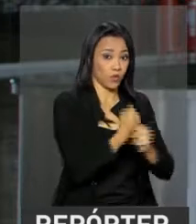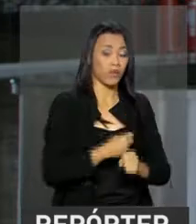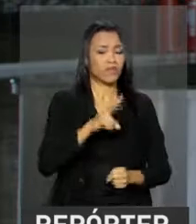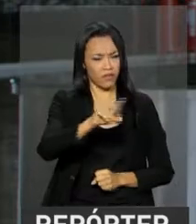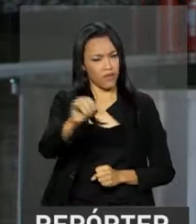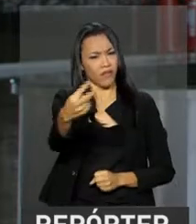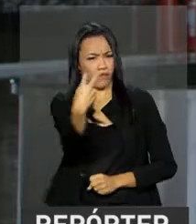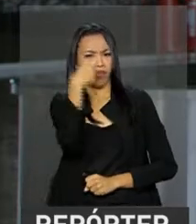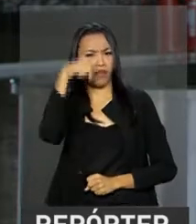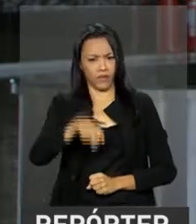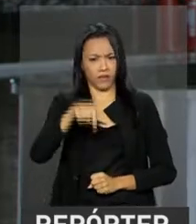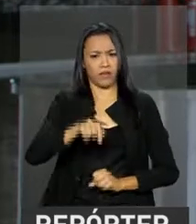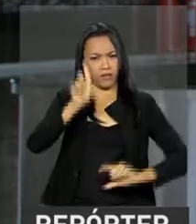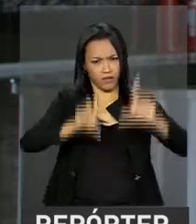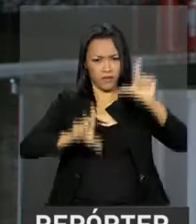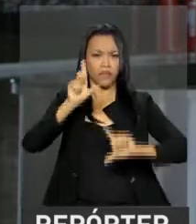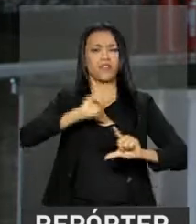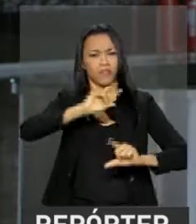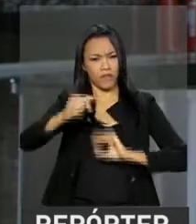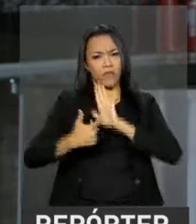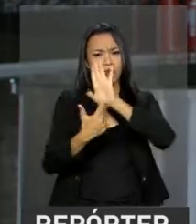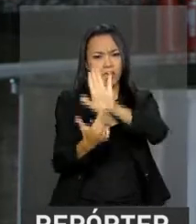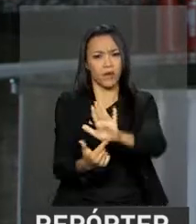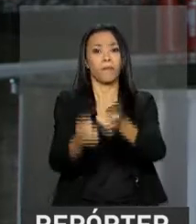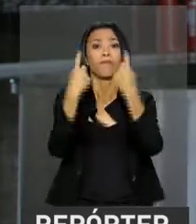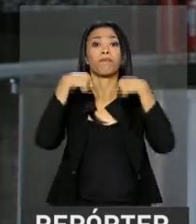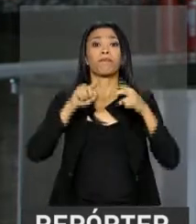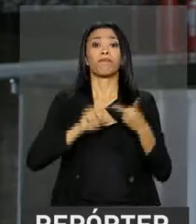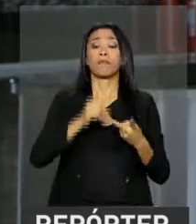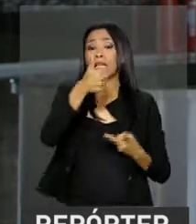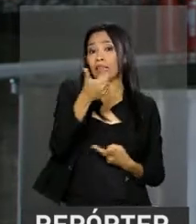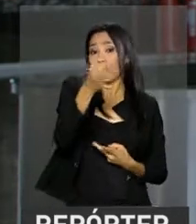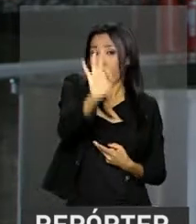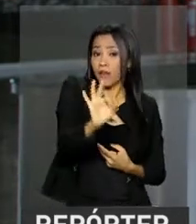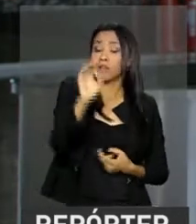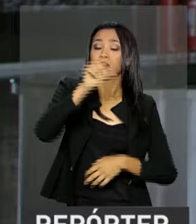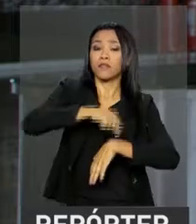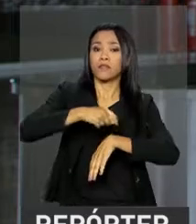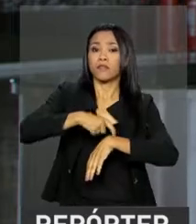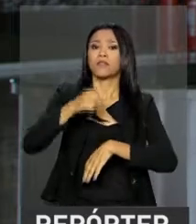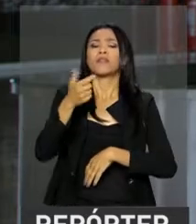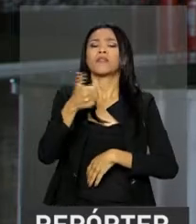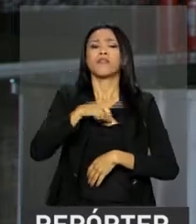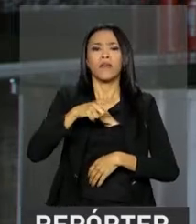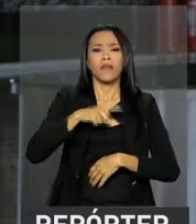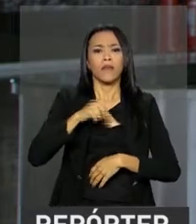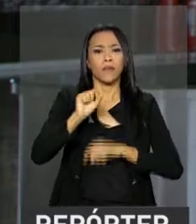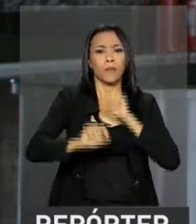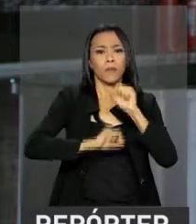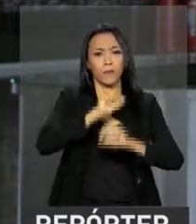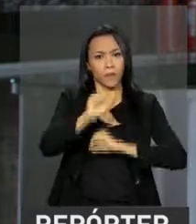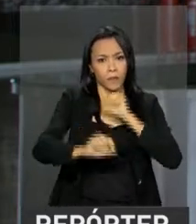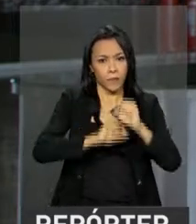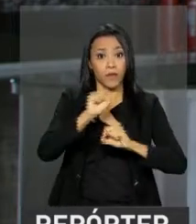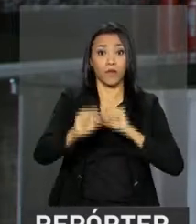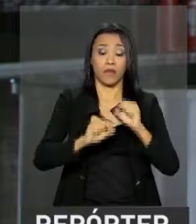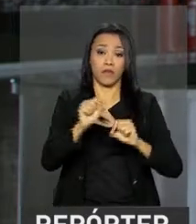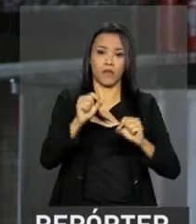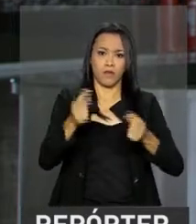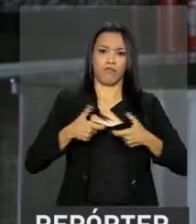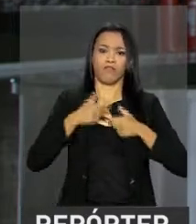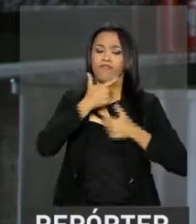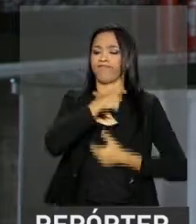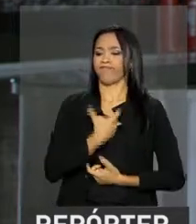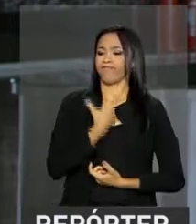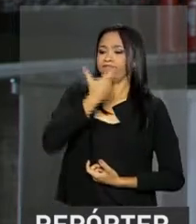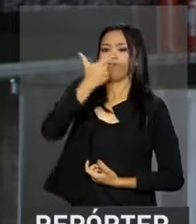ao vivo aqui na TV NBR. Nós vamos transmitir. Às 10 horas, o presidente Michel Temer concede a Ordem Nacional do Cruzeiro do Sul ao senhor